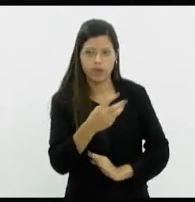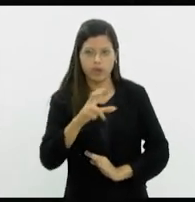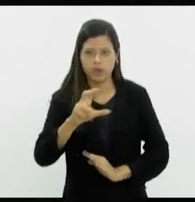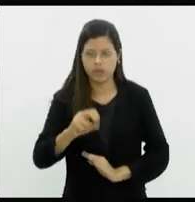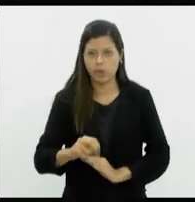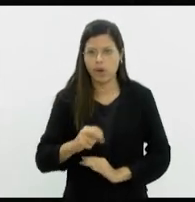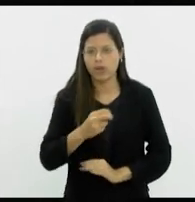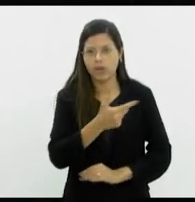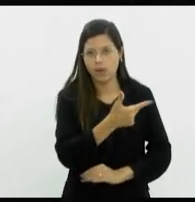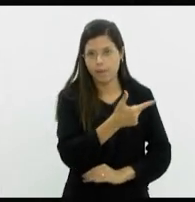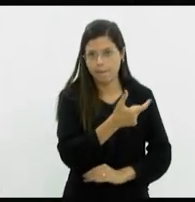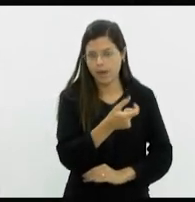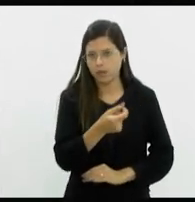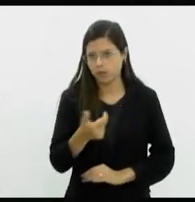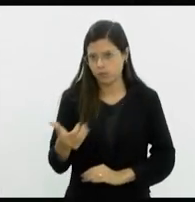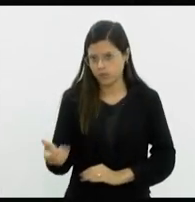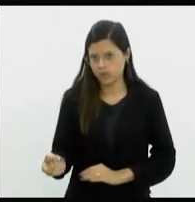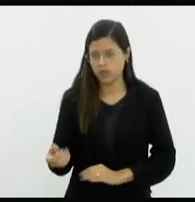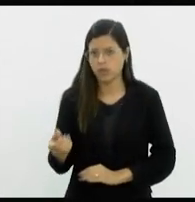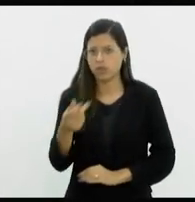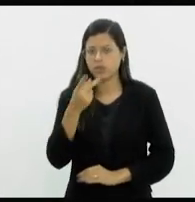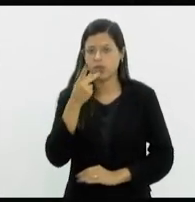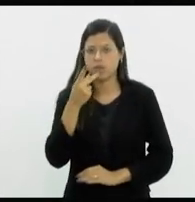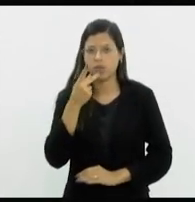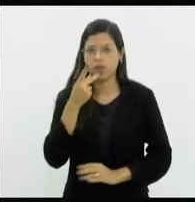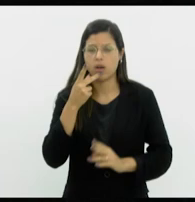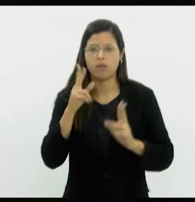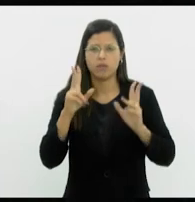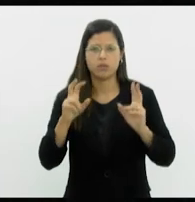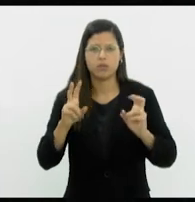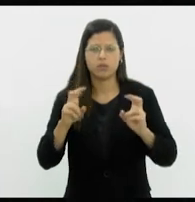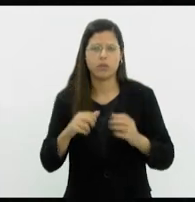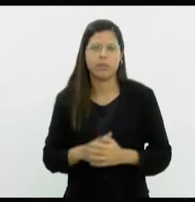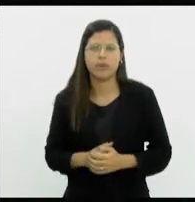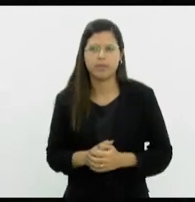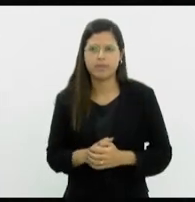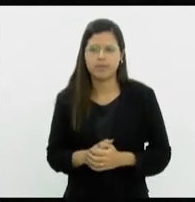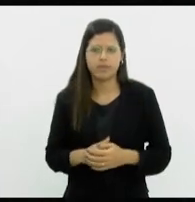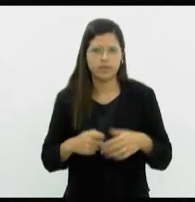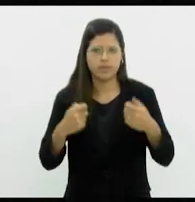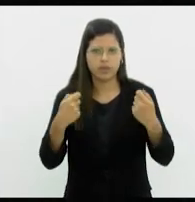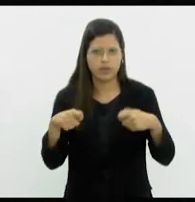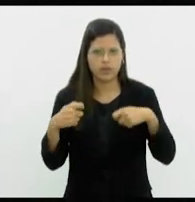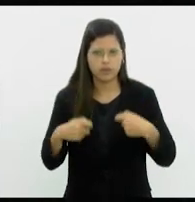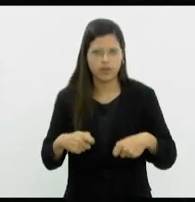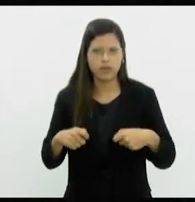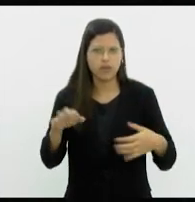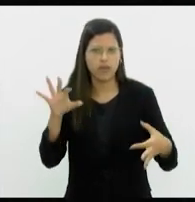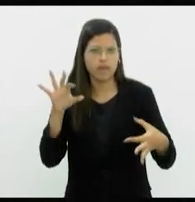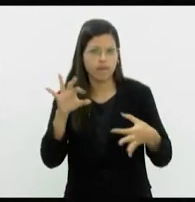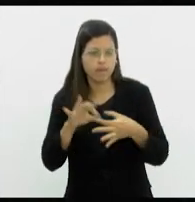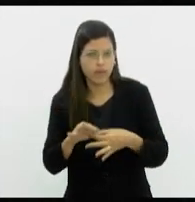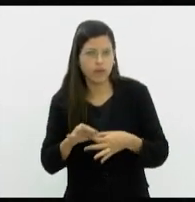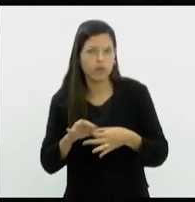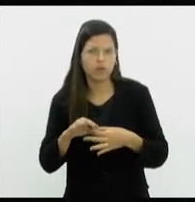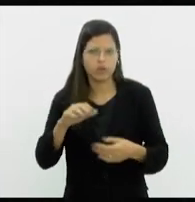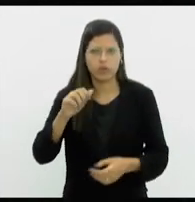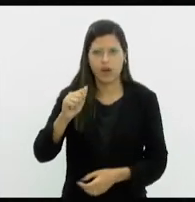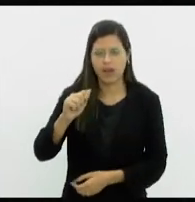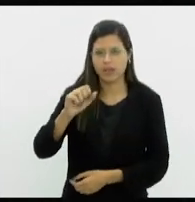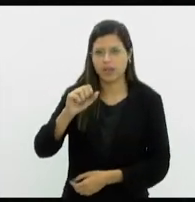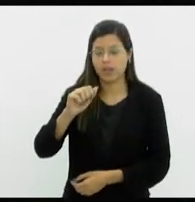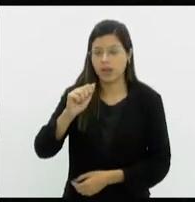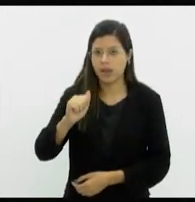11.350 de 2006, que trata da necessidade de vínculo dos ACS, visto